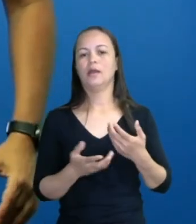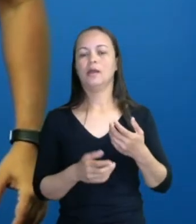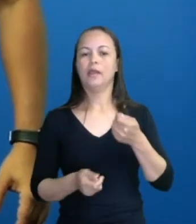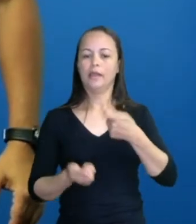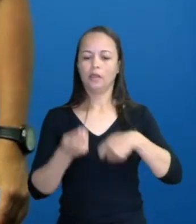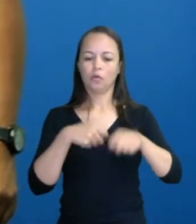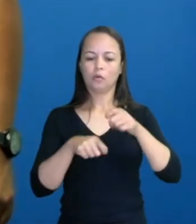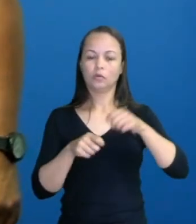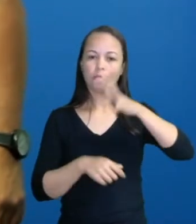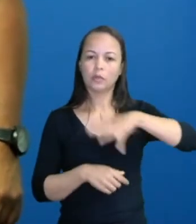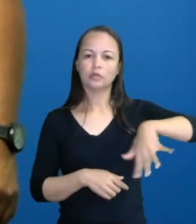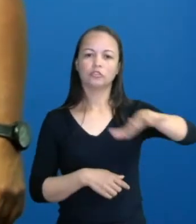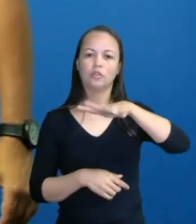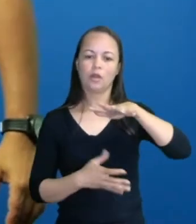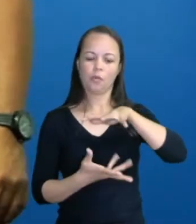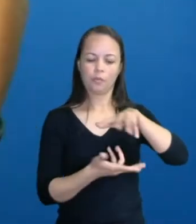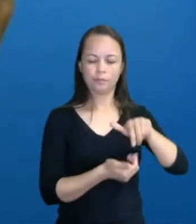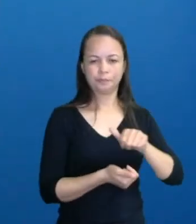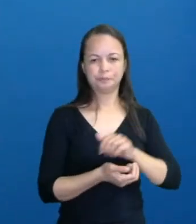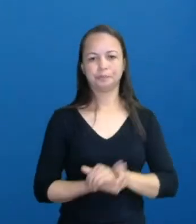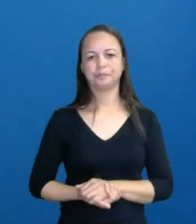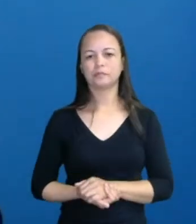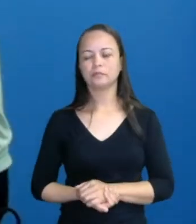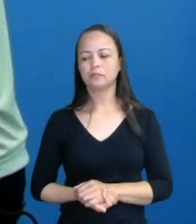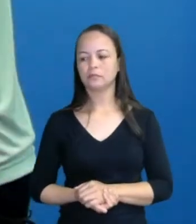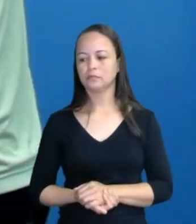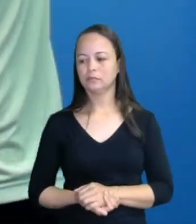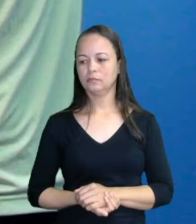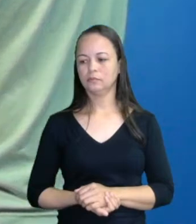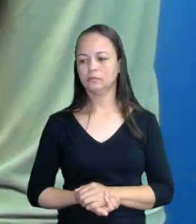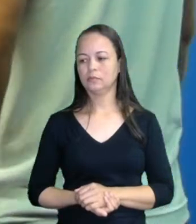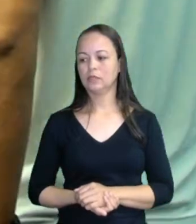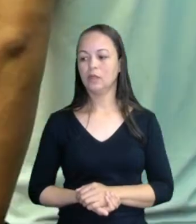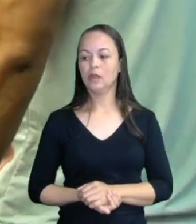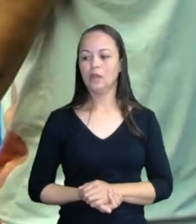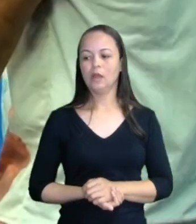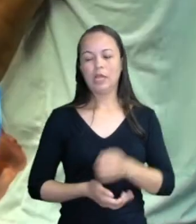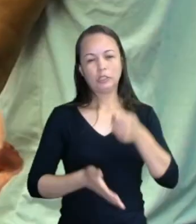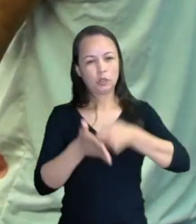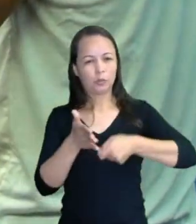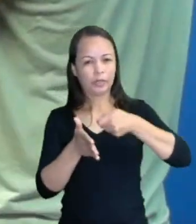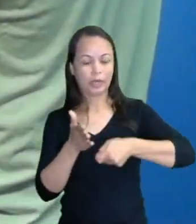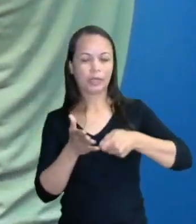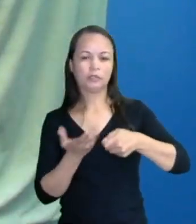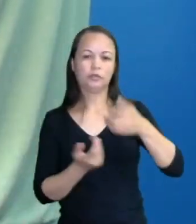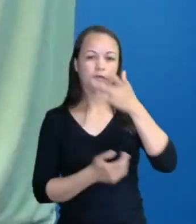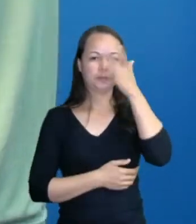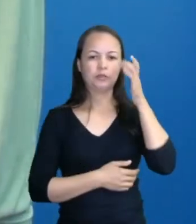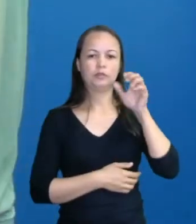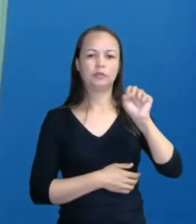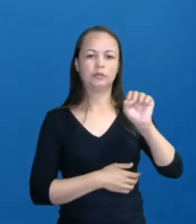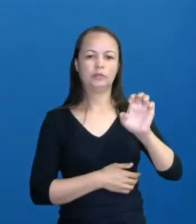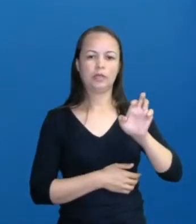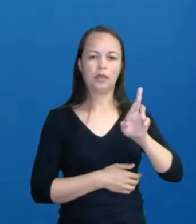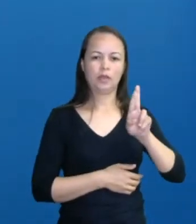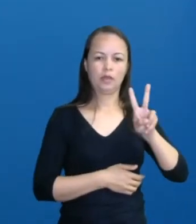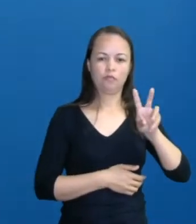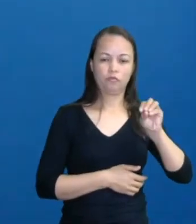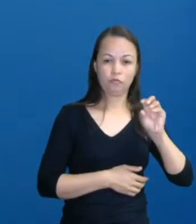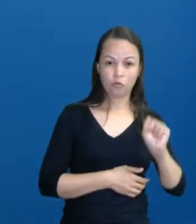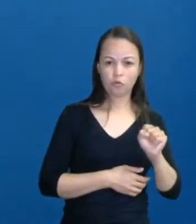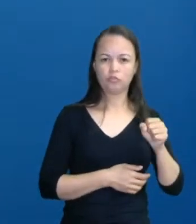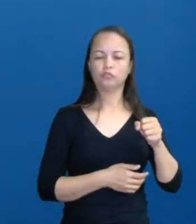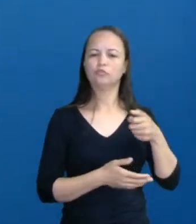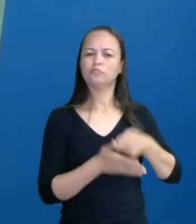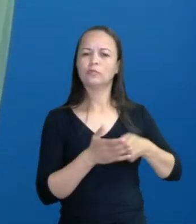geral e global. Ok? Quais eram as obrigações dos servos? Bem, como eu disse para vocês, os senhores eles davam parte